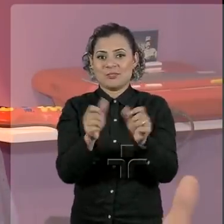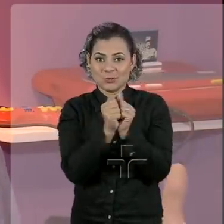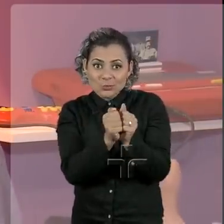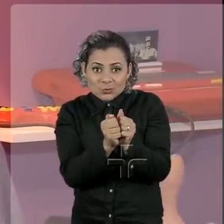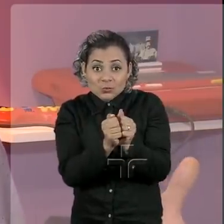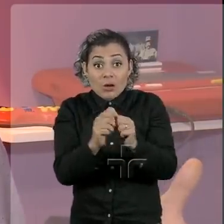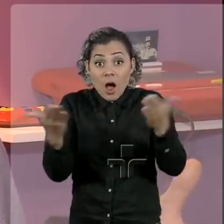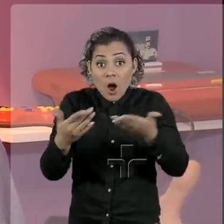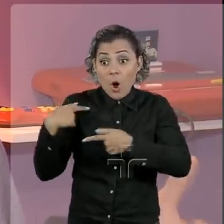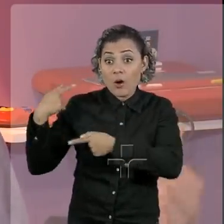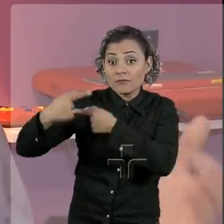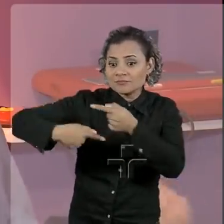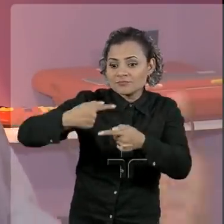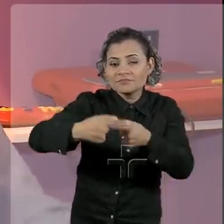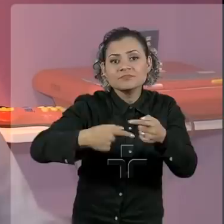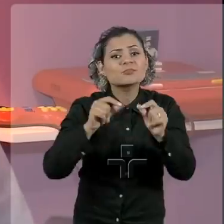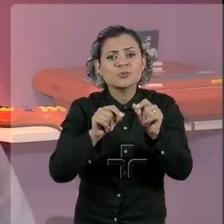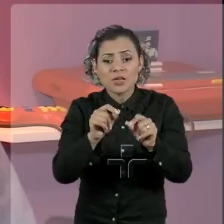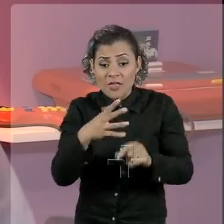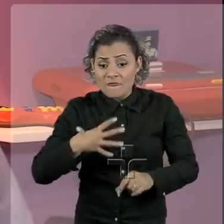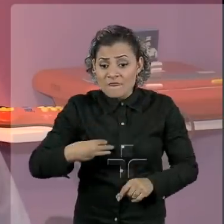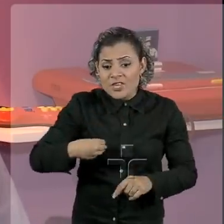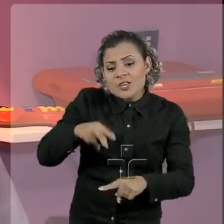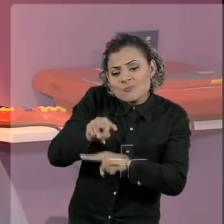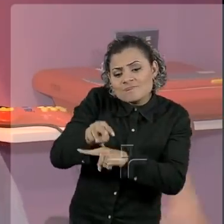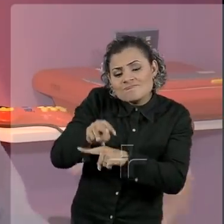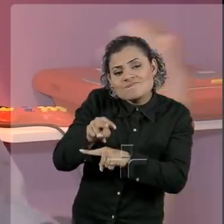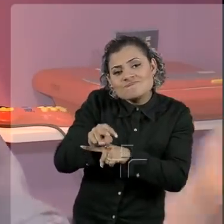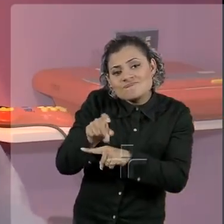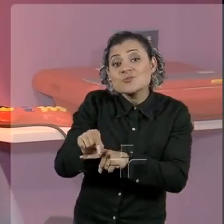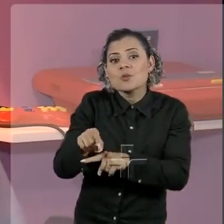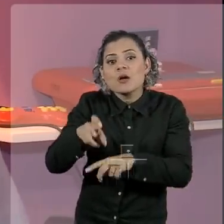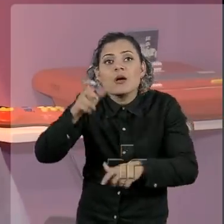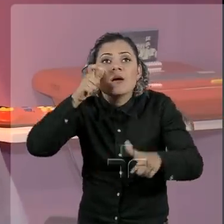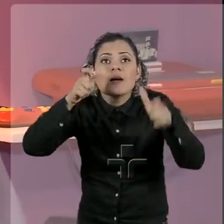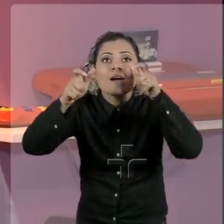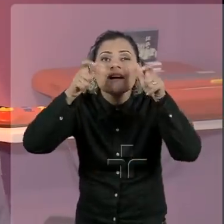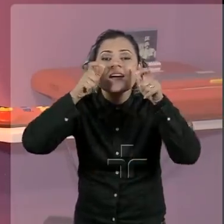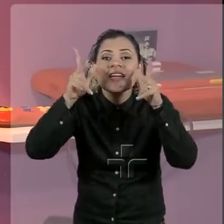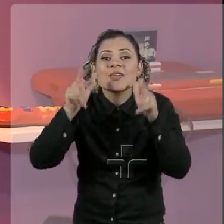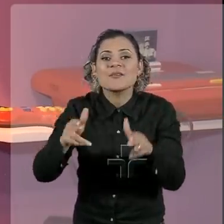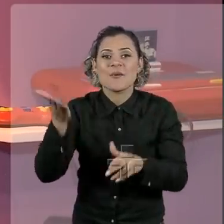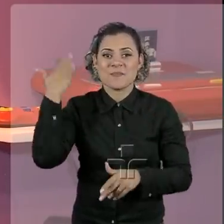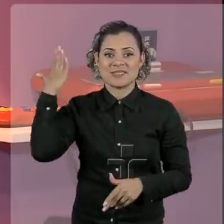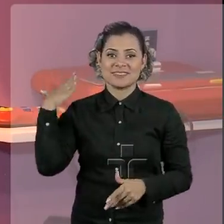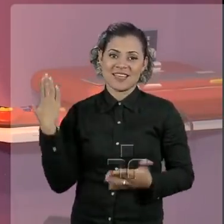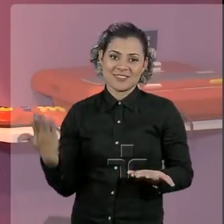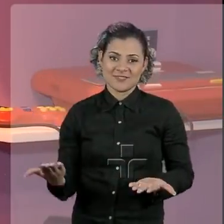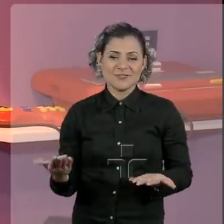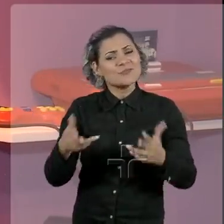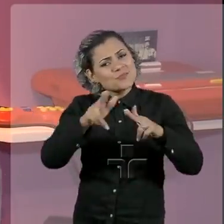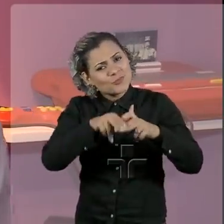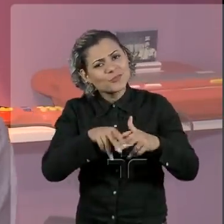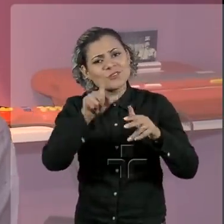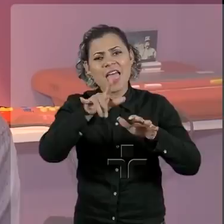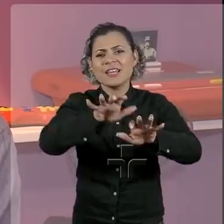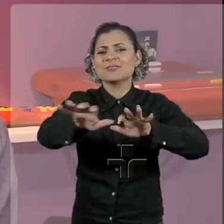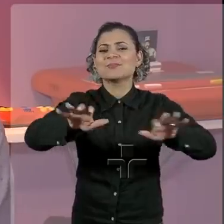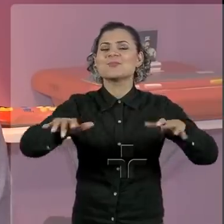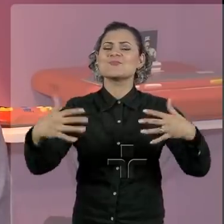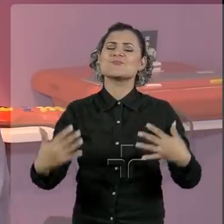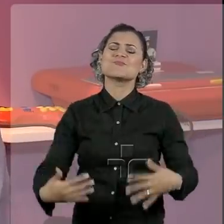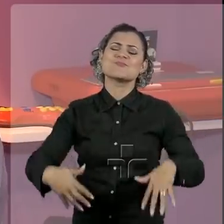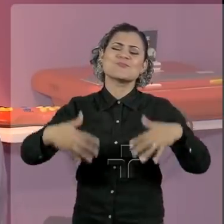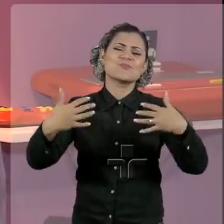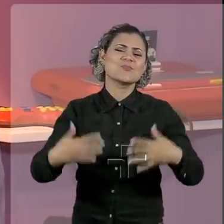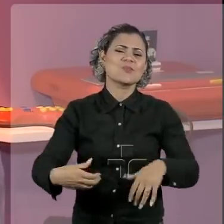geração que põe para os filhos assistirem, o que eles assistiram quando era criança. Então, realmente é uma exposição que vai